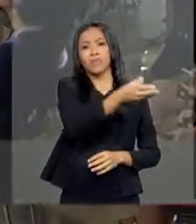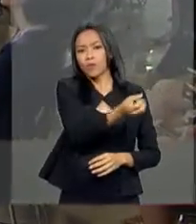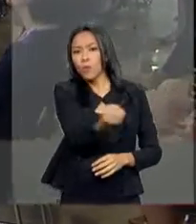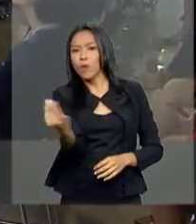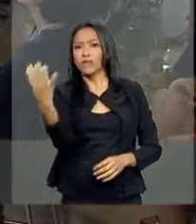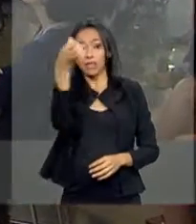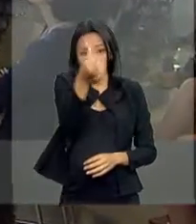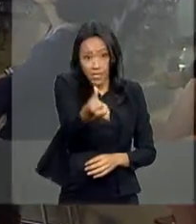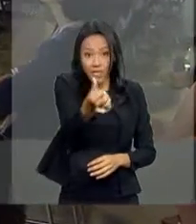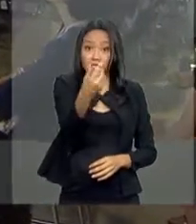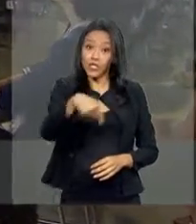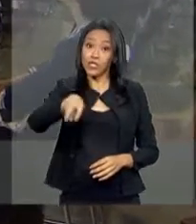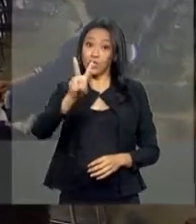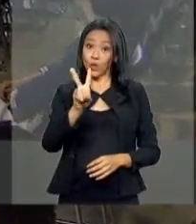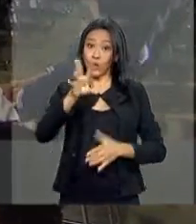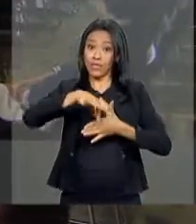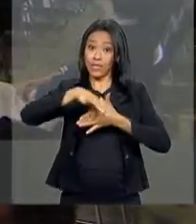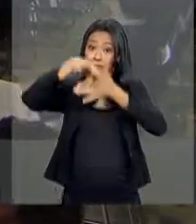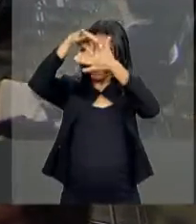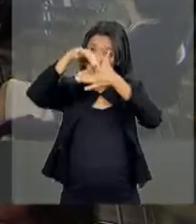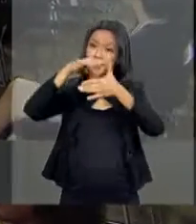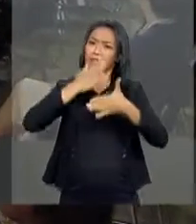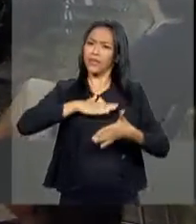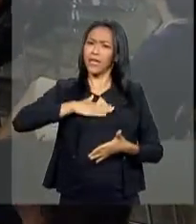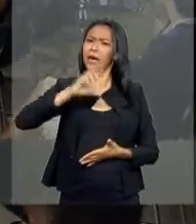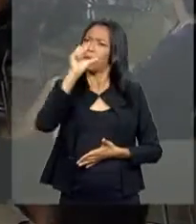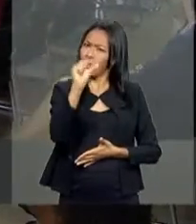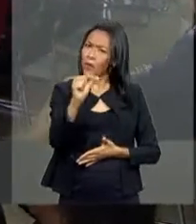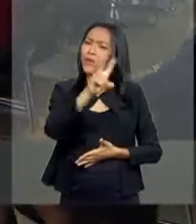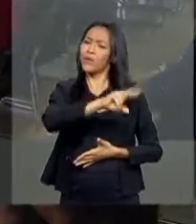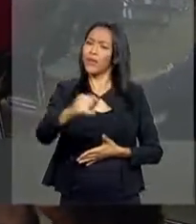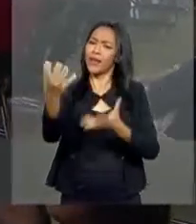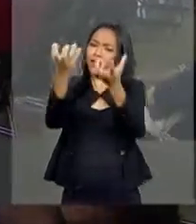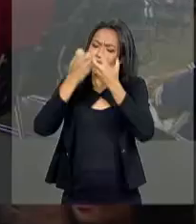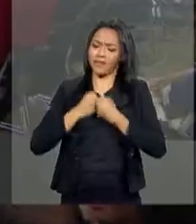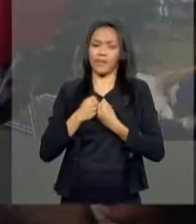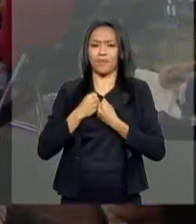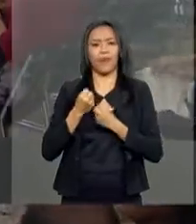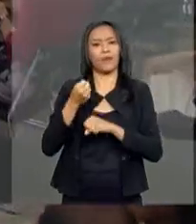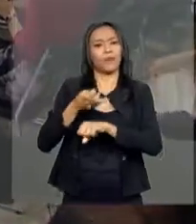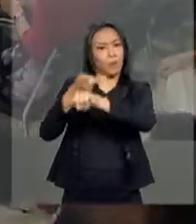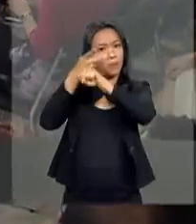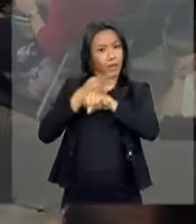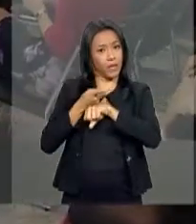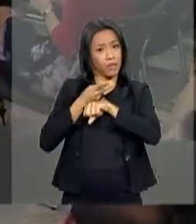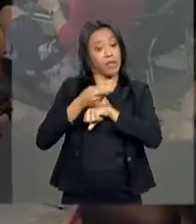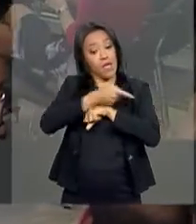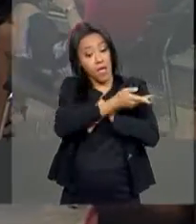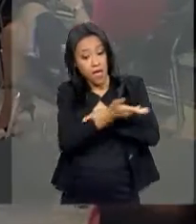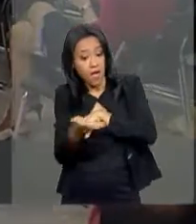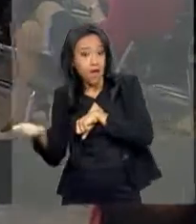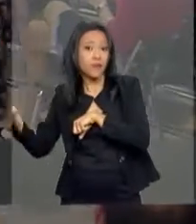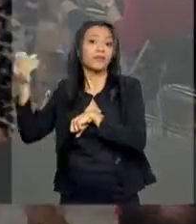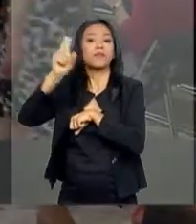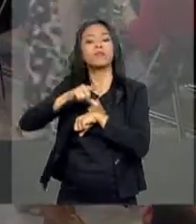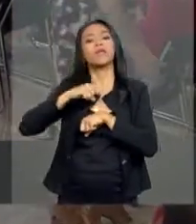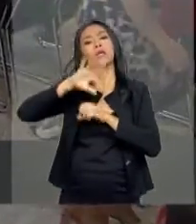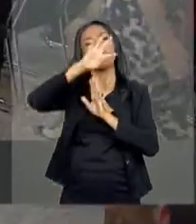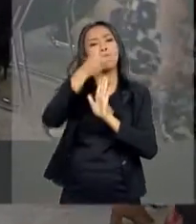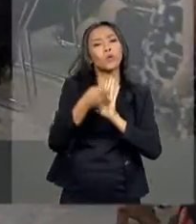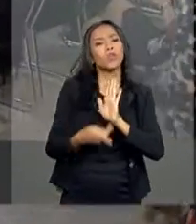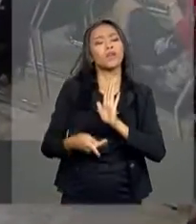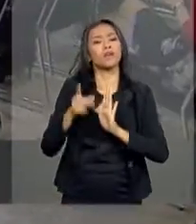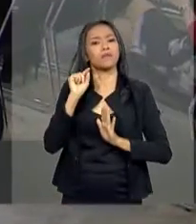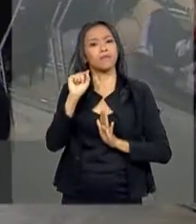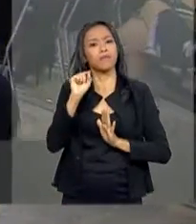lideranças vencedoras, que vão receber o prêmio daqui a pouquinho das mãos do presidente Michel Temer. Entre esses premiados está um projeto